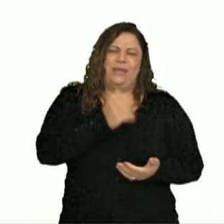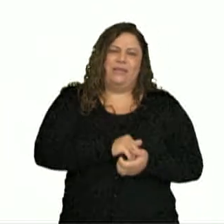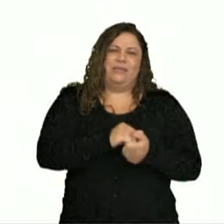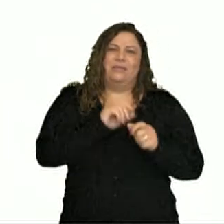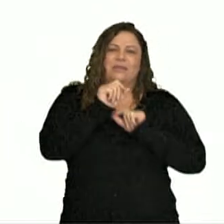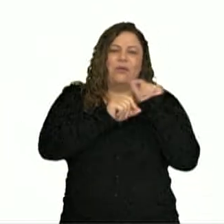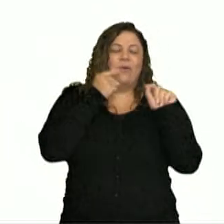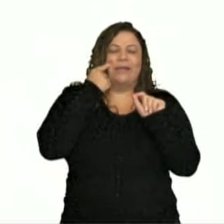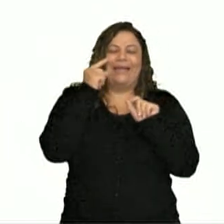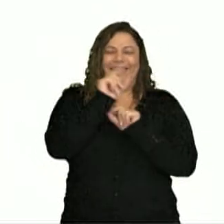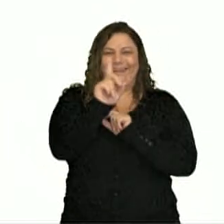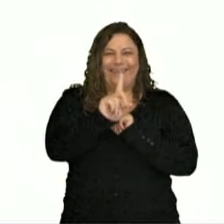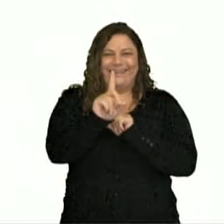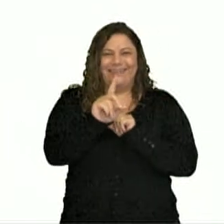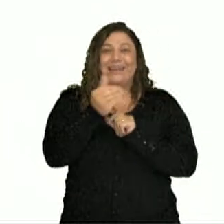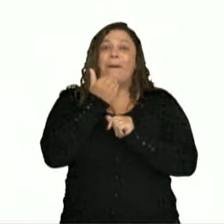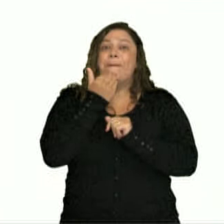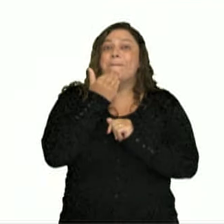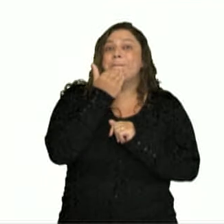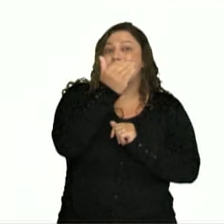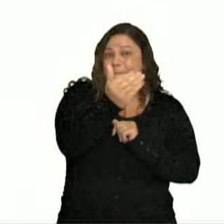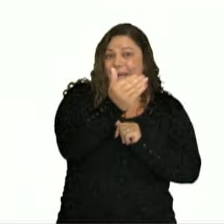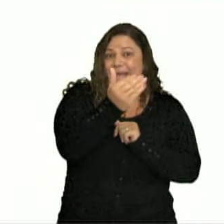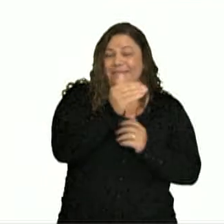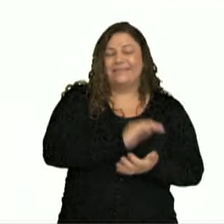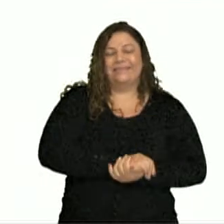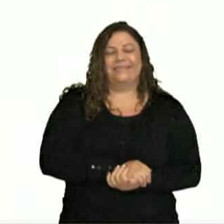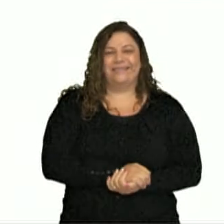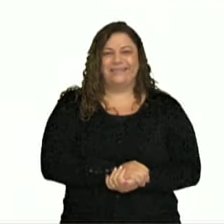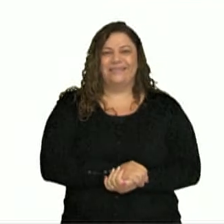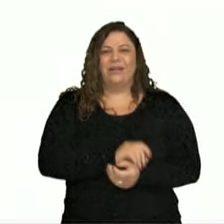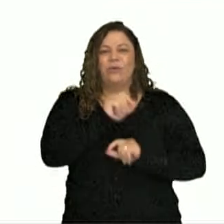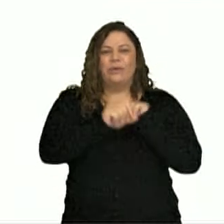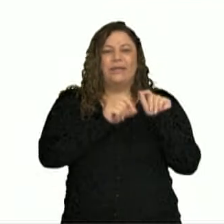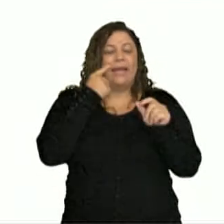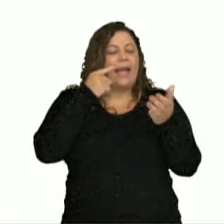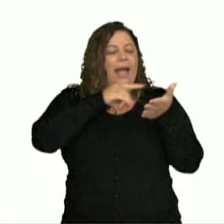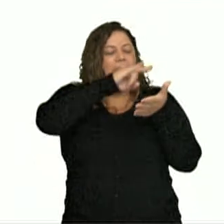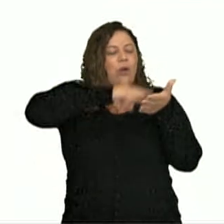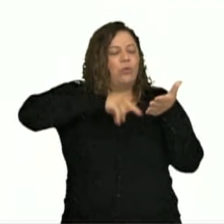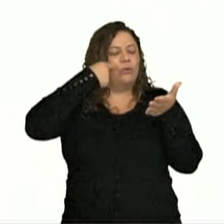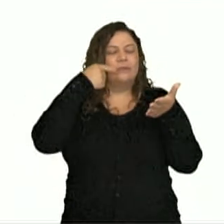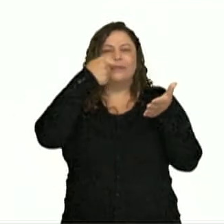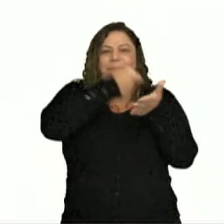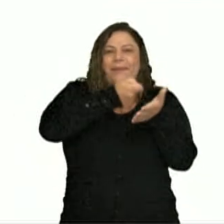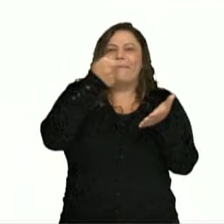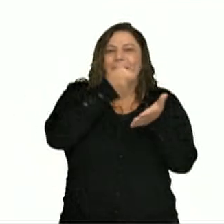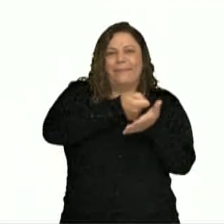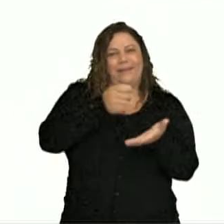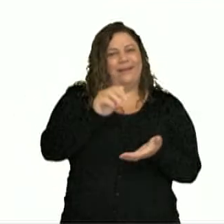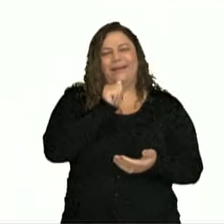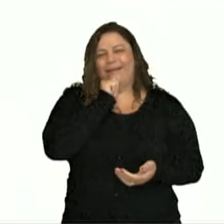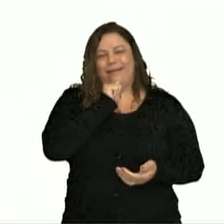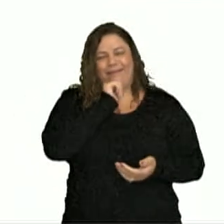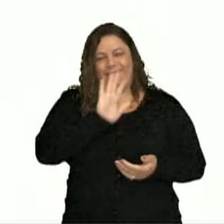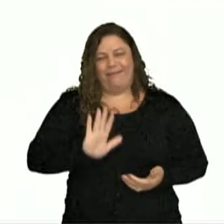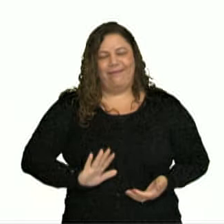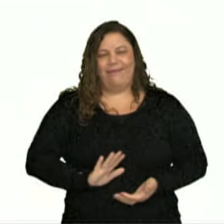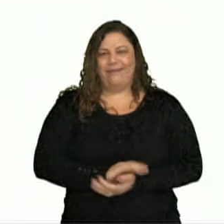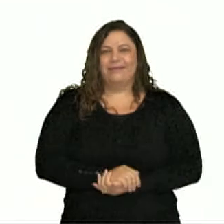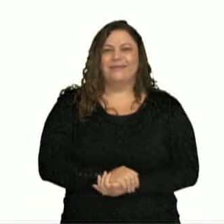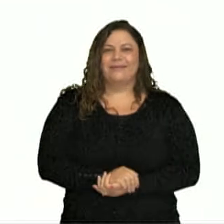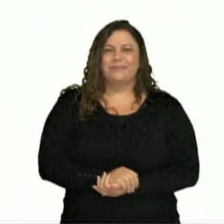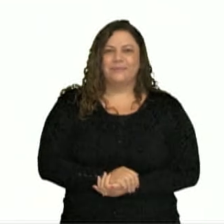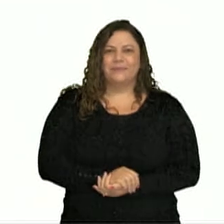sobremesa. Então temos aí no pidas com o verbo pedir. No juegues com mis sentimientos, por